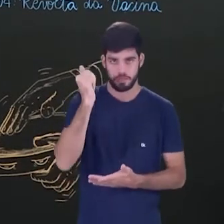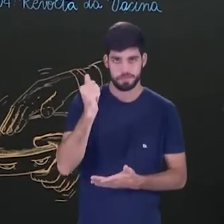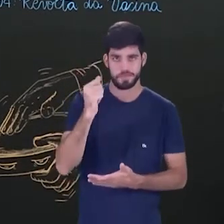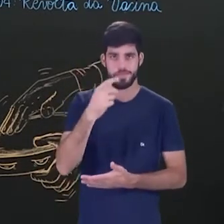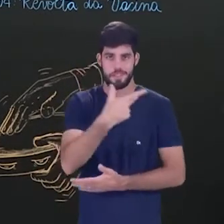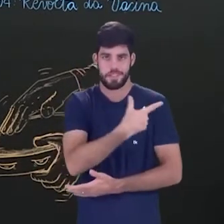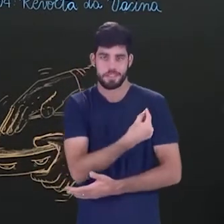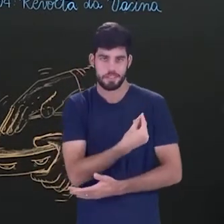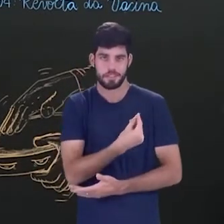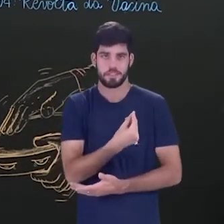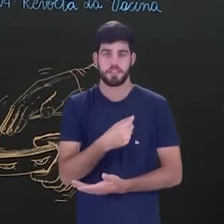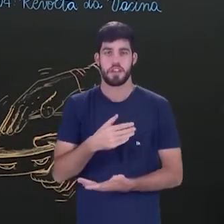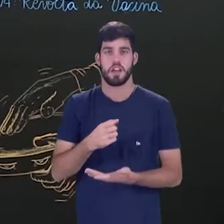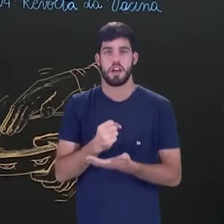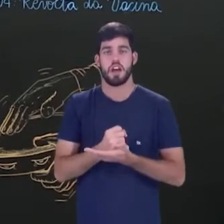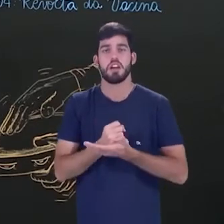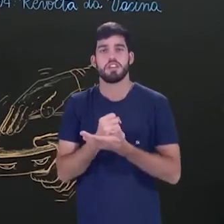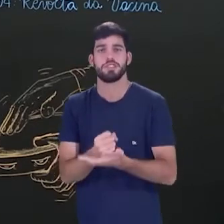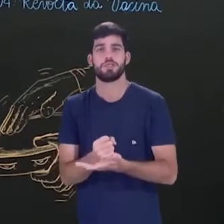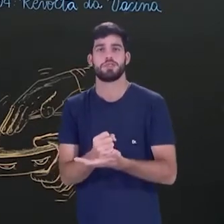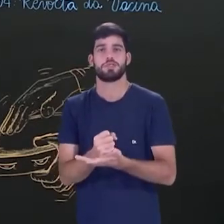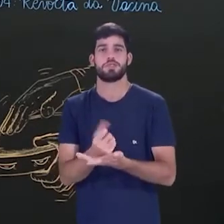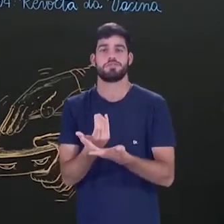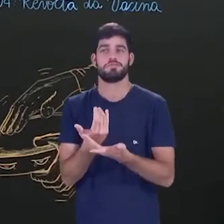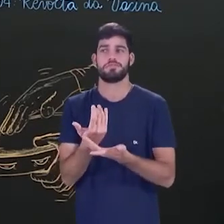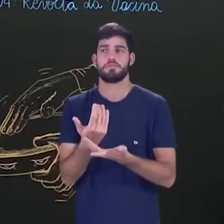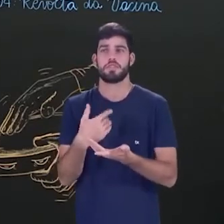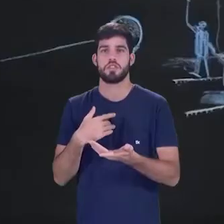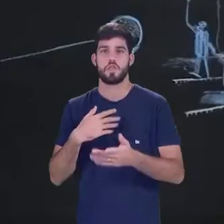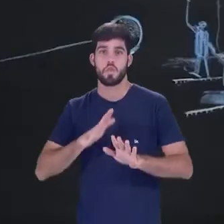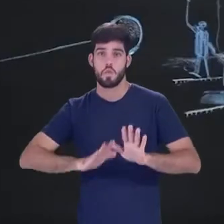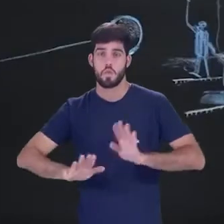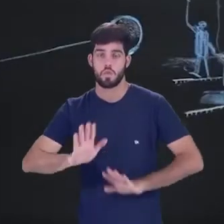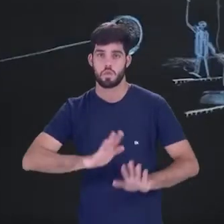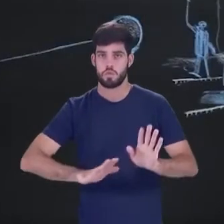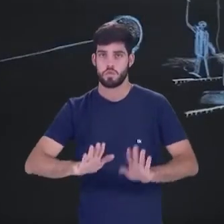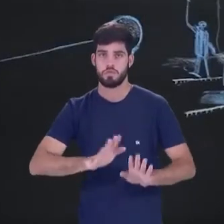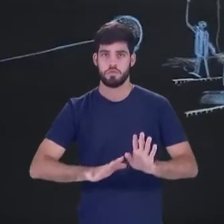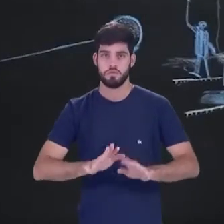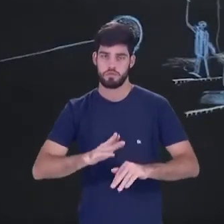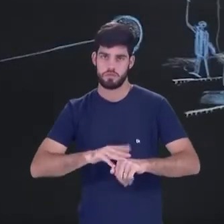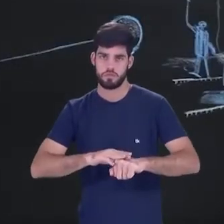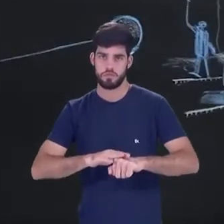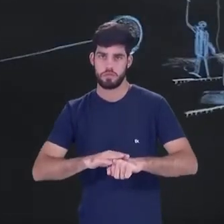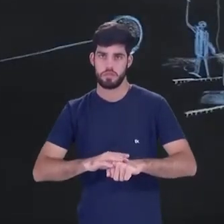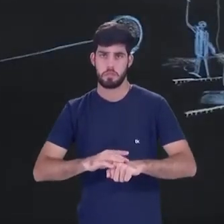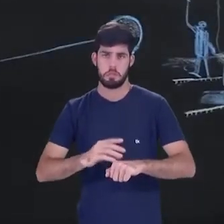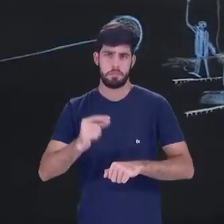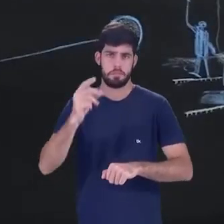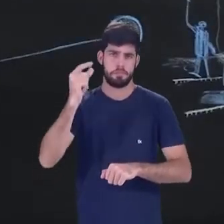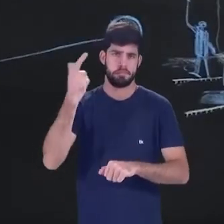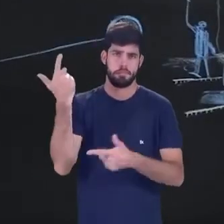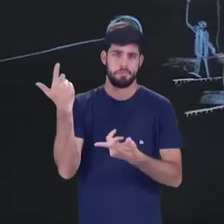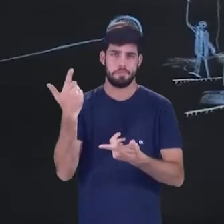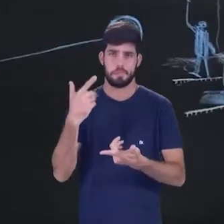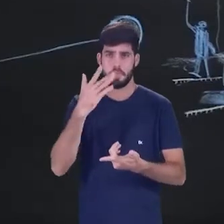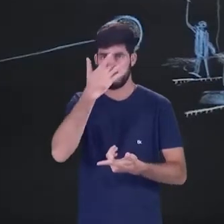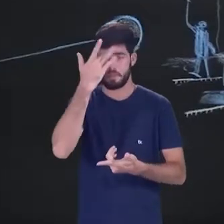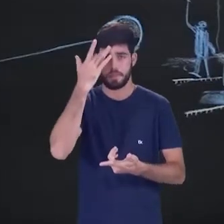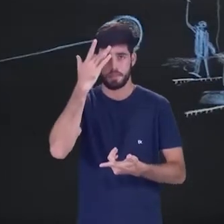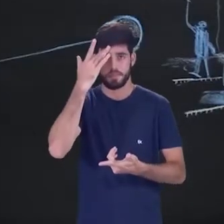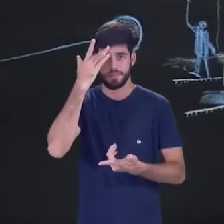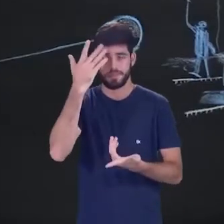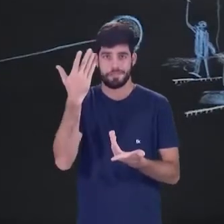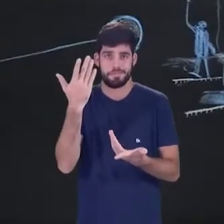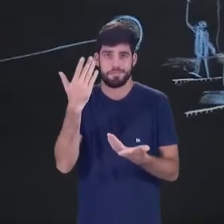de doenças e fortalecem os organismos, né, dos seres humanos. Naquela época essa noção ainda não era muito difundida e a escolaridade no Brasil